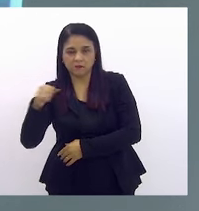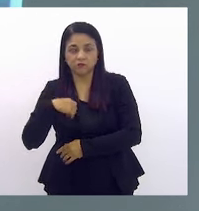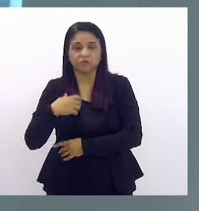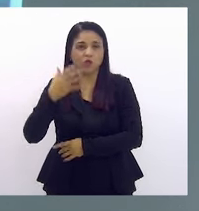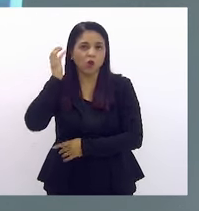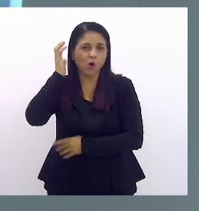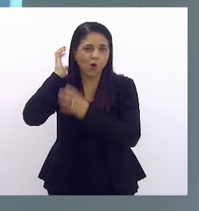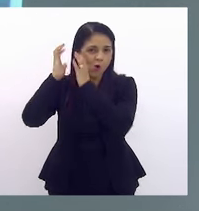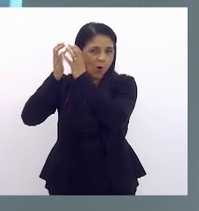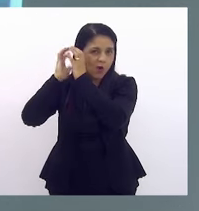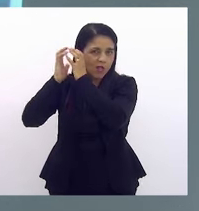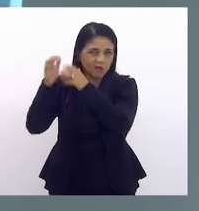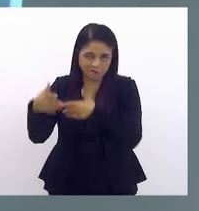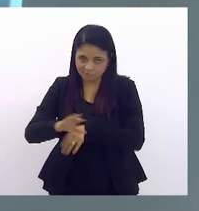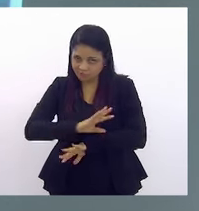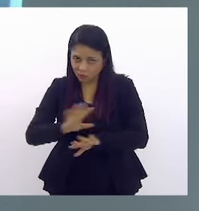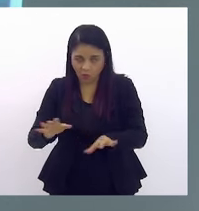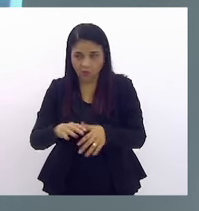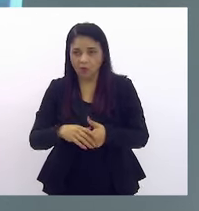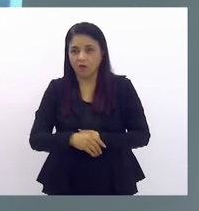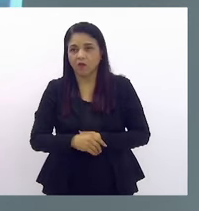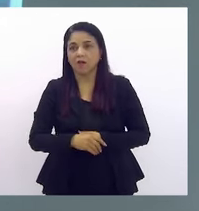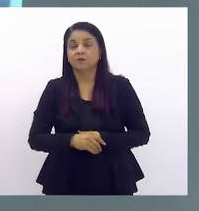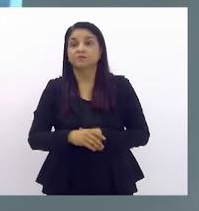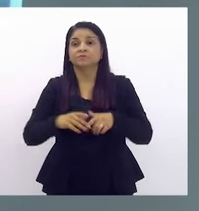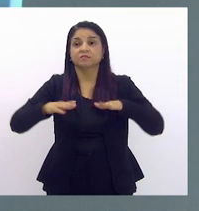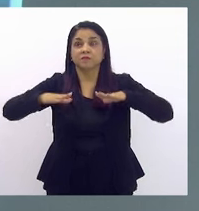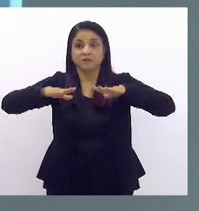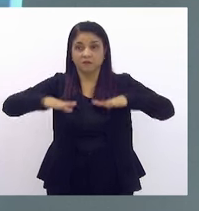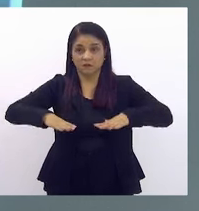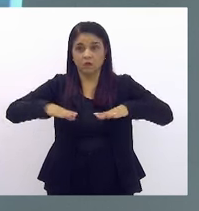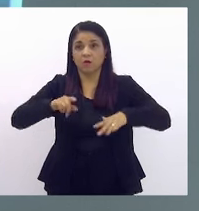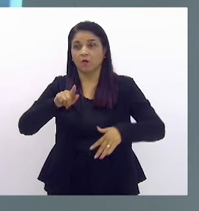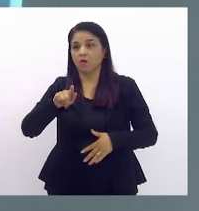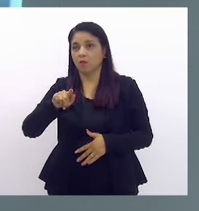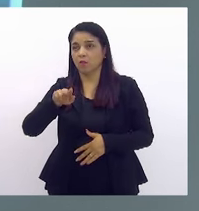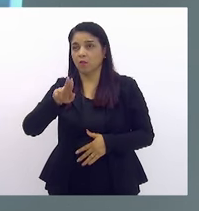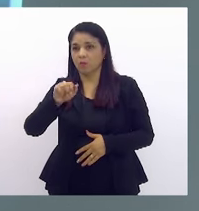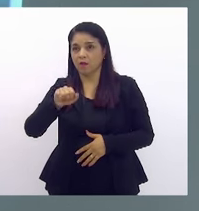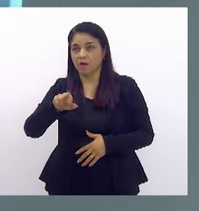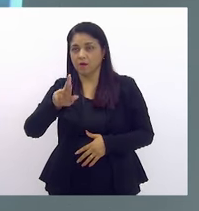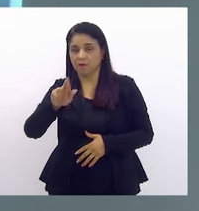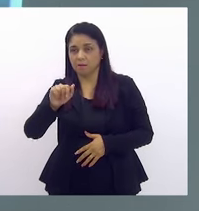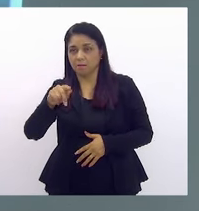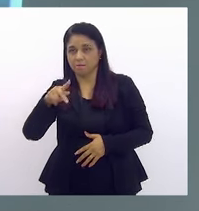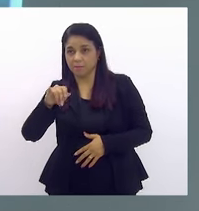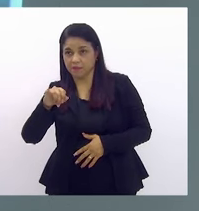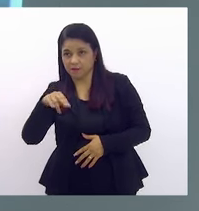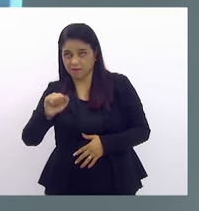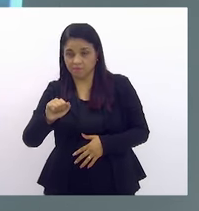Eu já vi. A Lagoa de Guarapina, que é a última do sistema lagunar, tá?